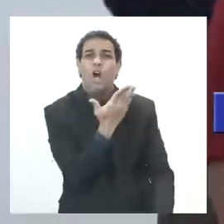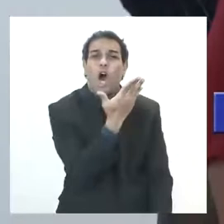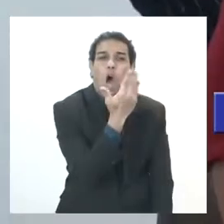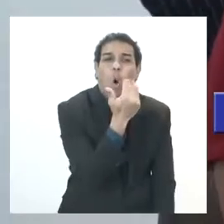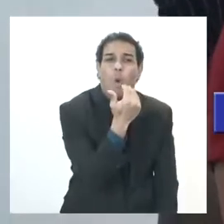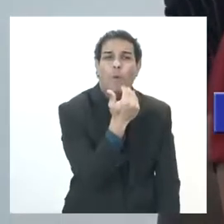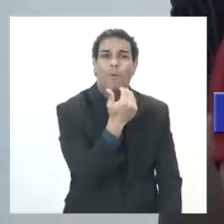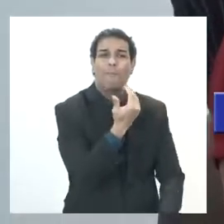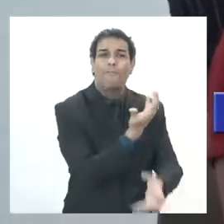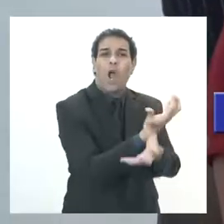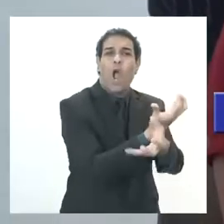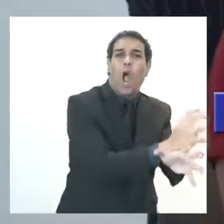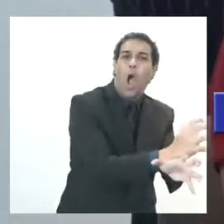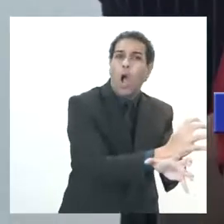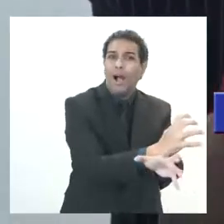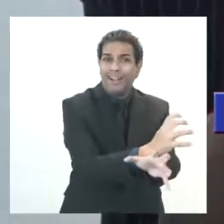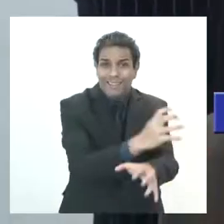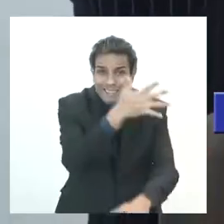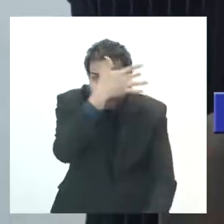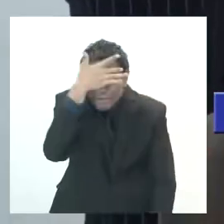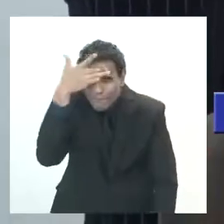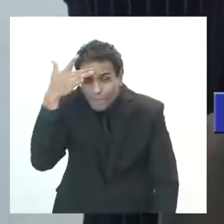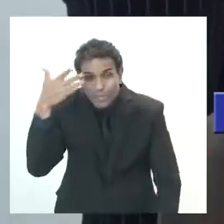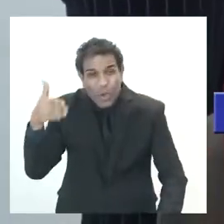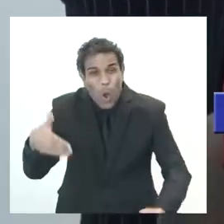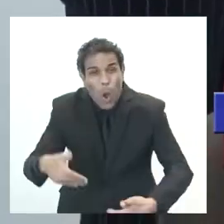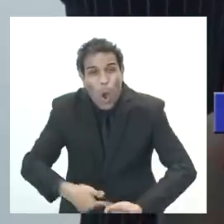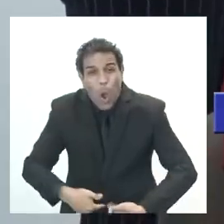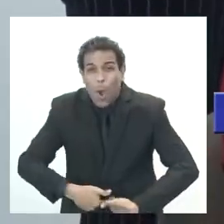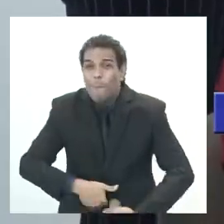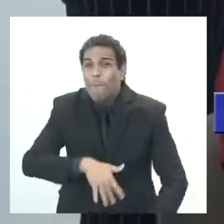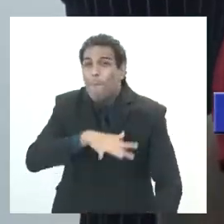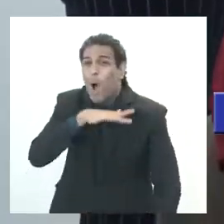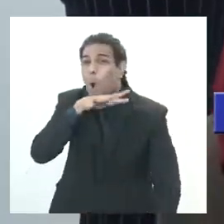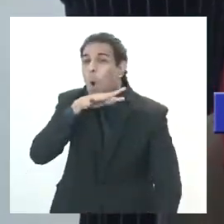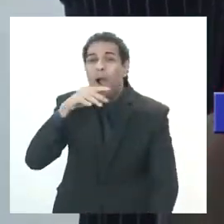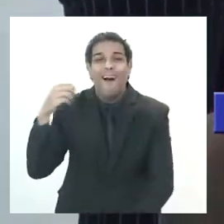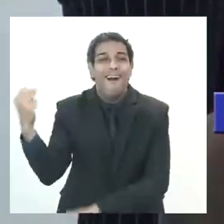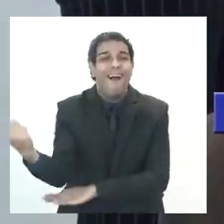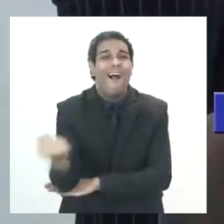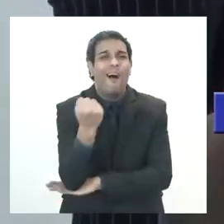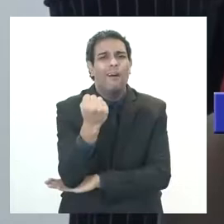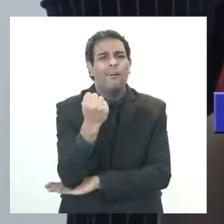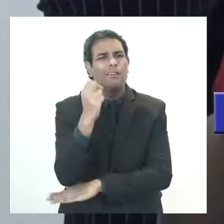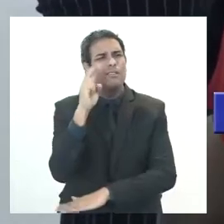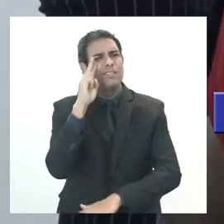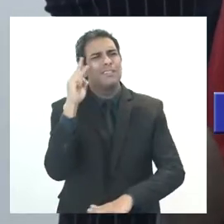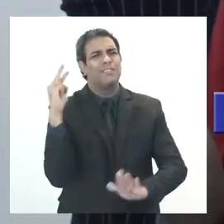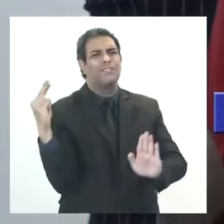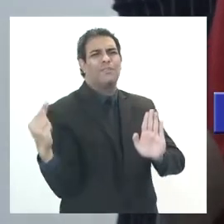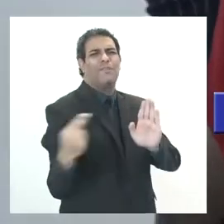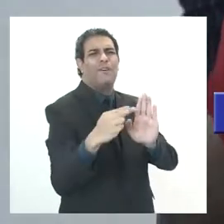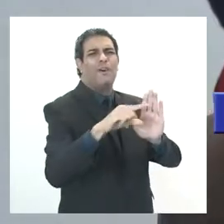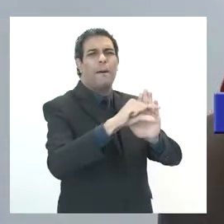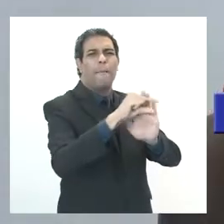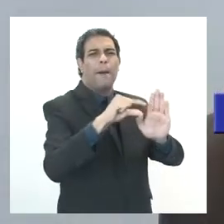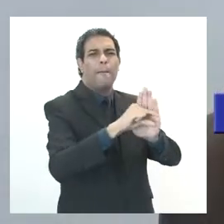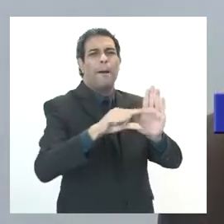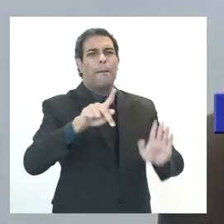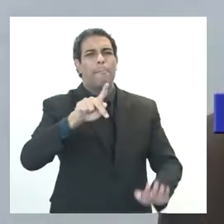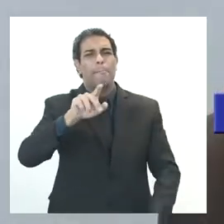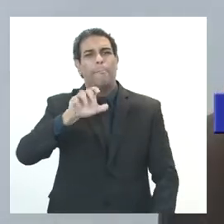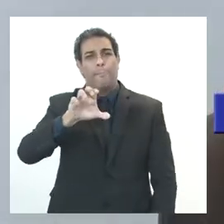o povo passa fome isso é assustador Isso é terrível e quando a gente fala de pé 32 quando a gente fala de